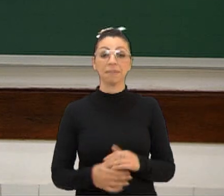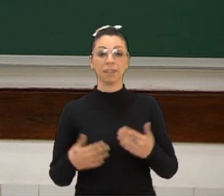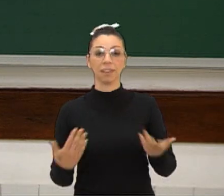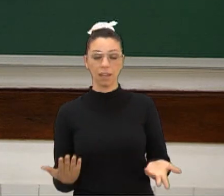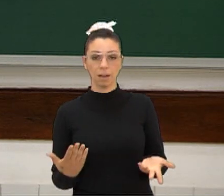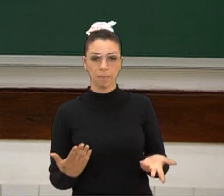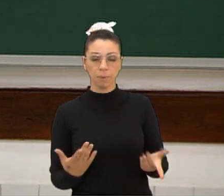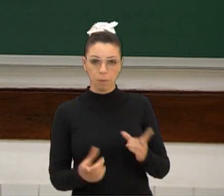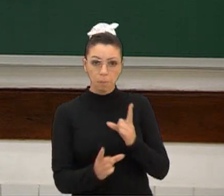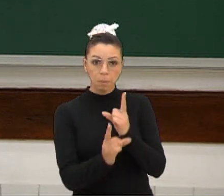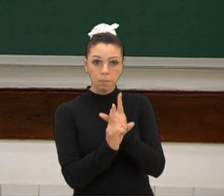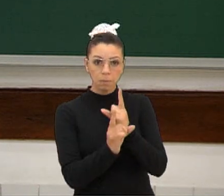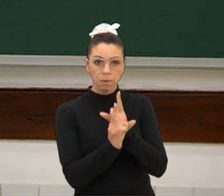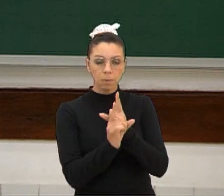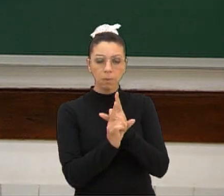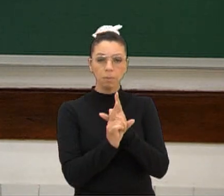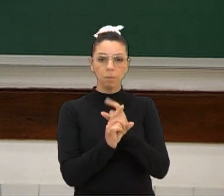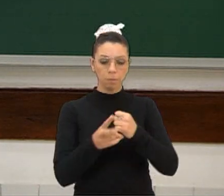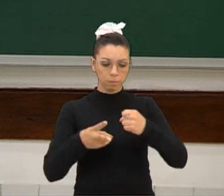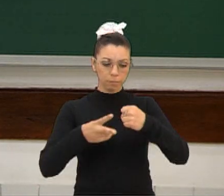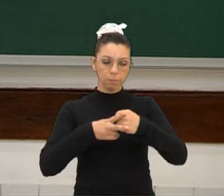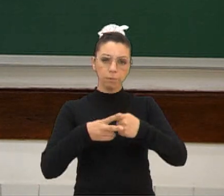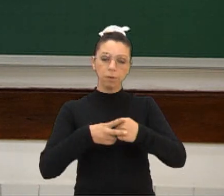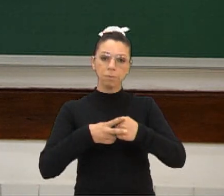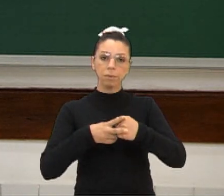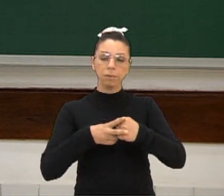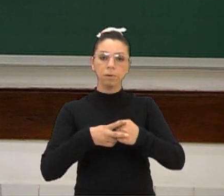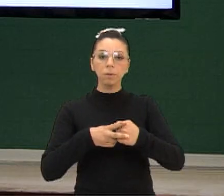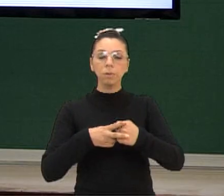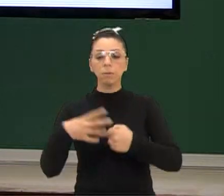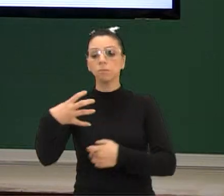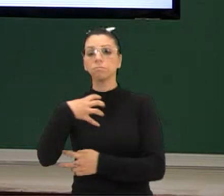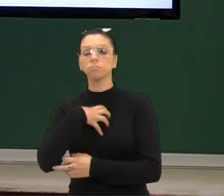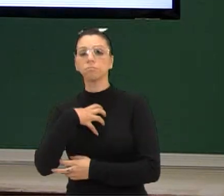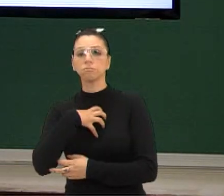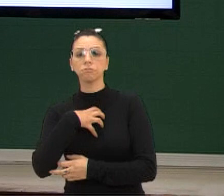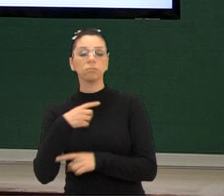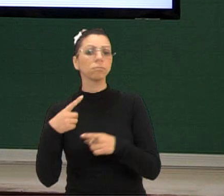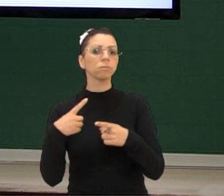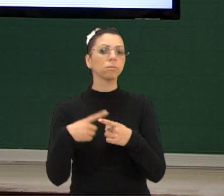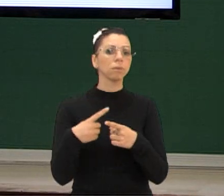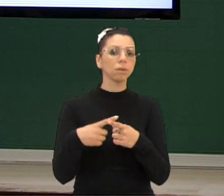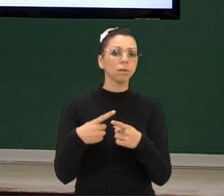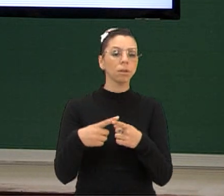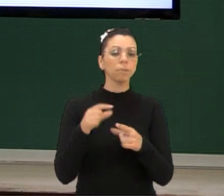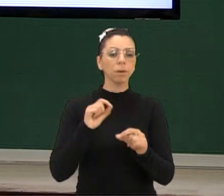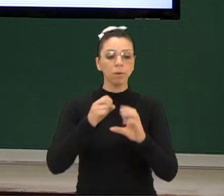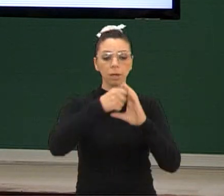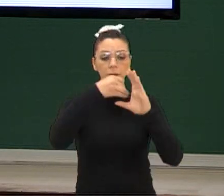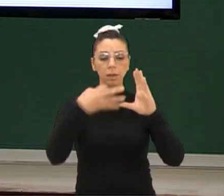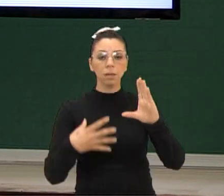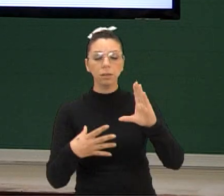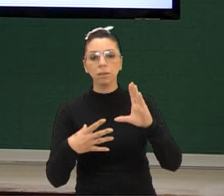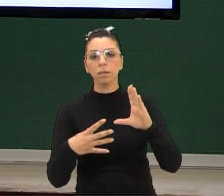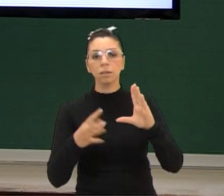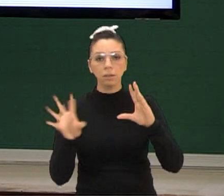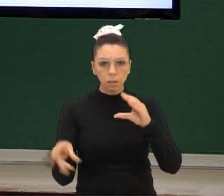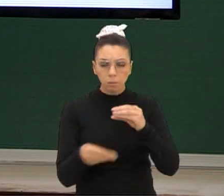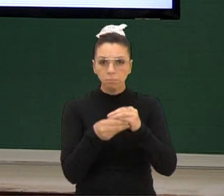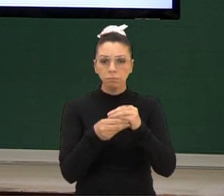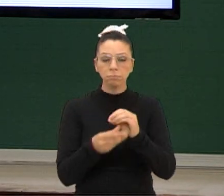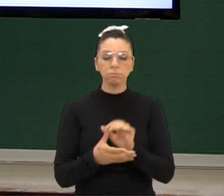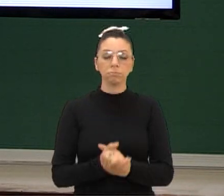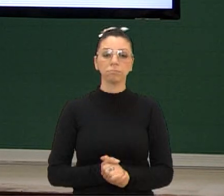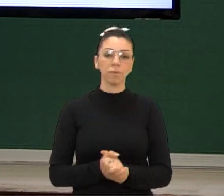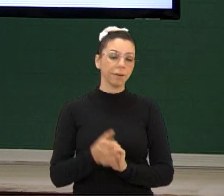Então, localizaram aí esse verbo que indica um estado e conseguiram localizar a característica que é atribuída? Olha só